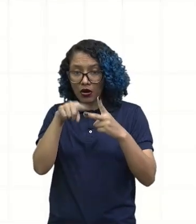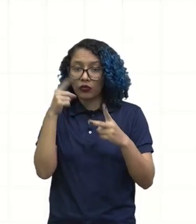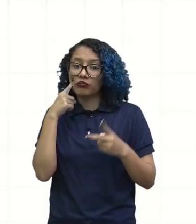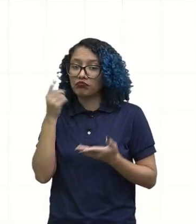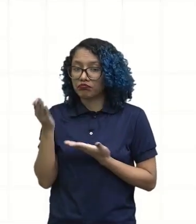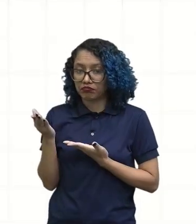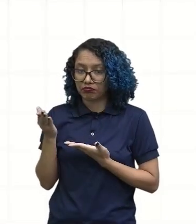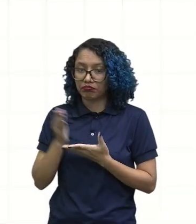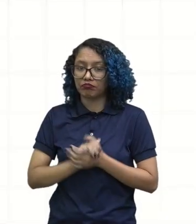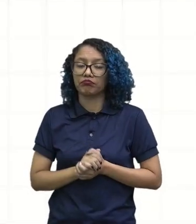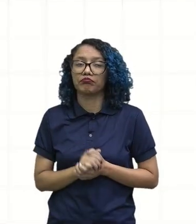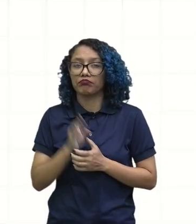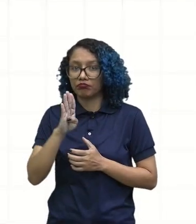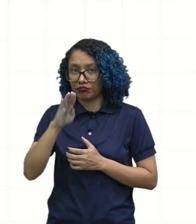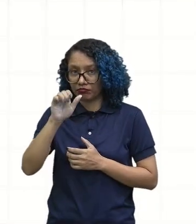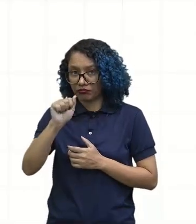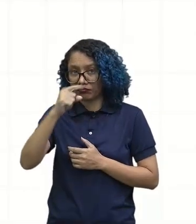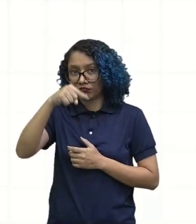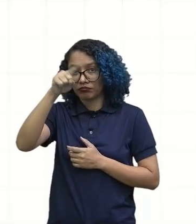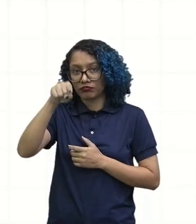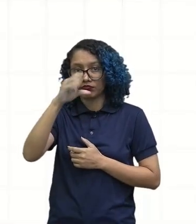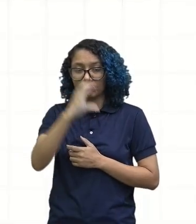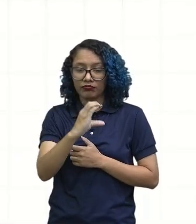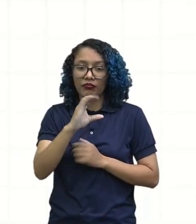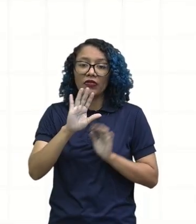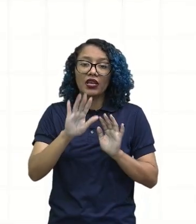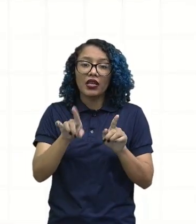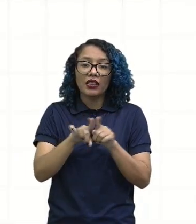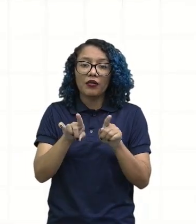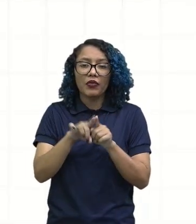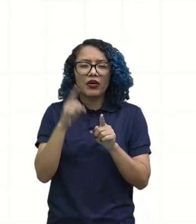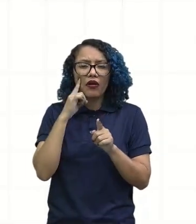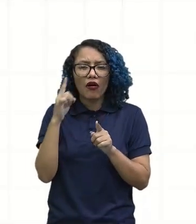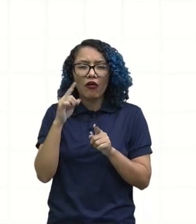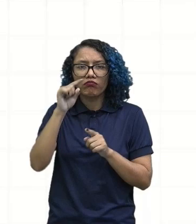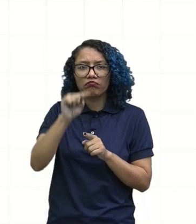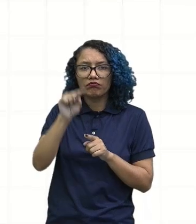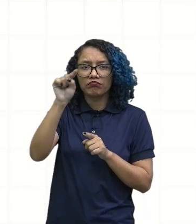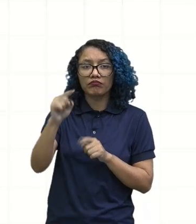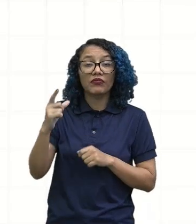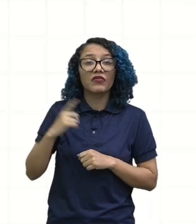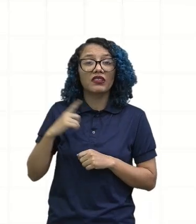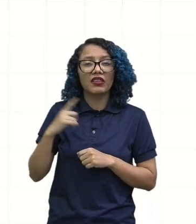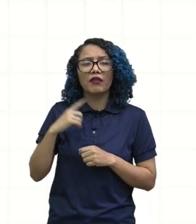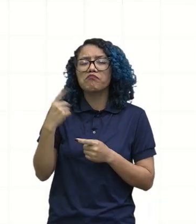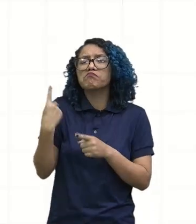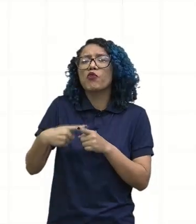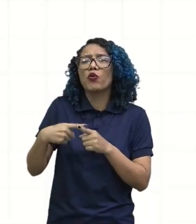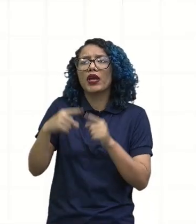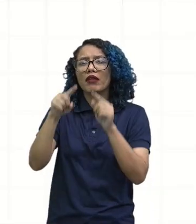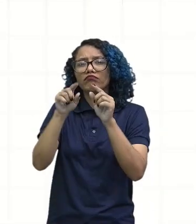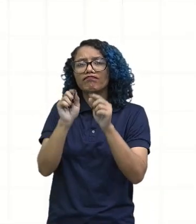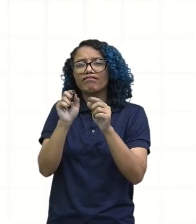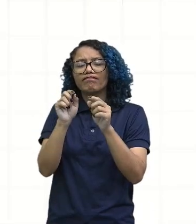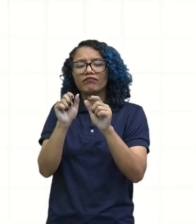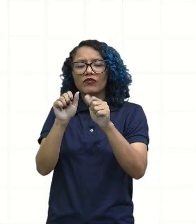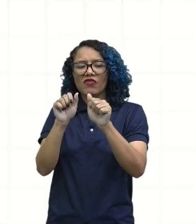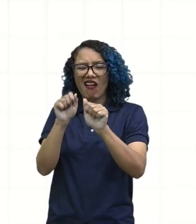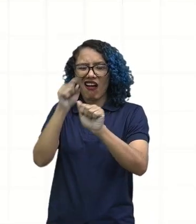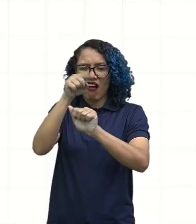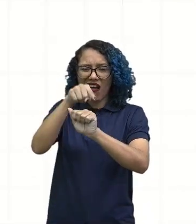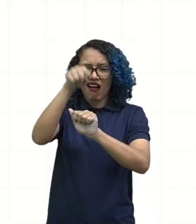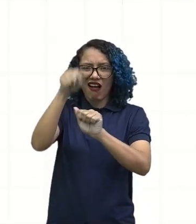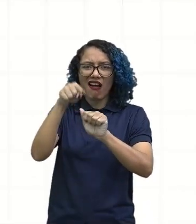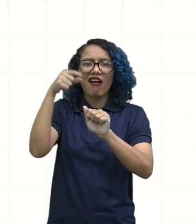cartela, BAC. E lembram, marca bem que tem um acento circunflexo em cima do A. Por que do A? Porque ele se refere